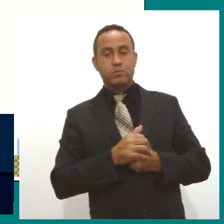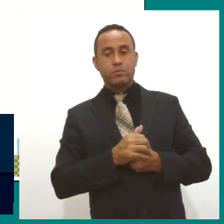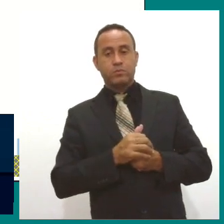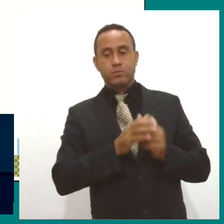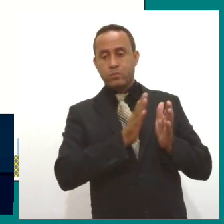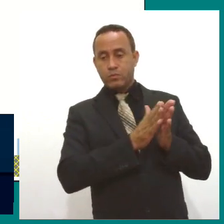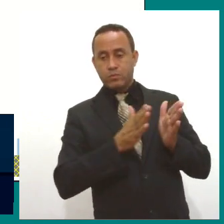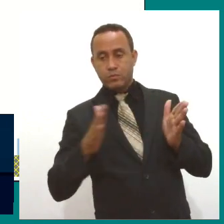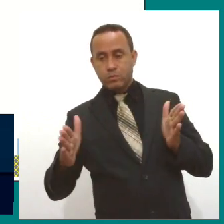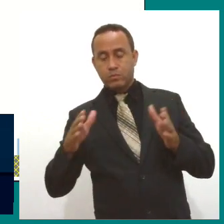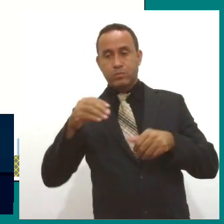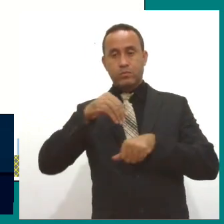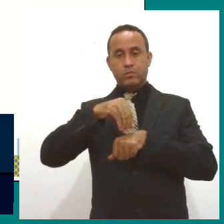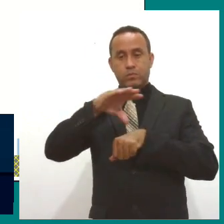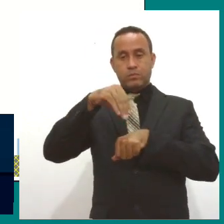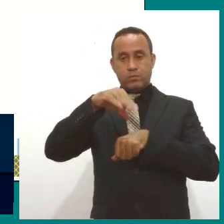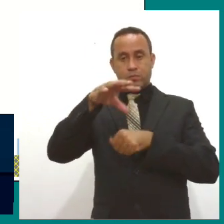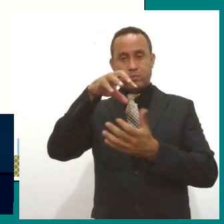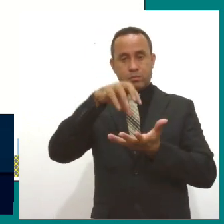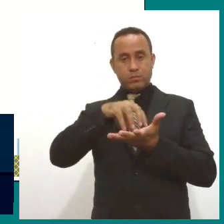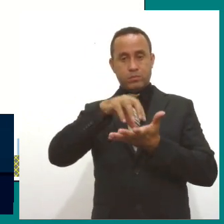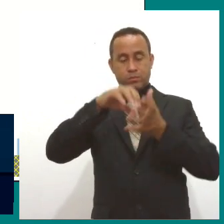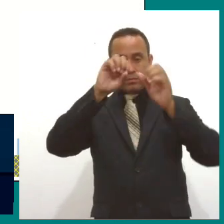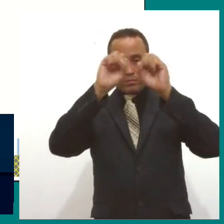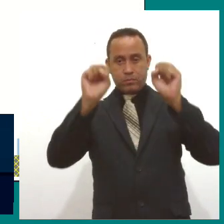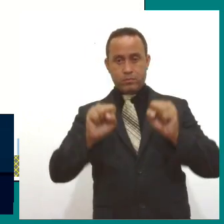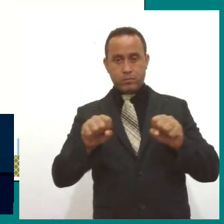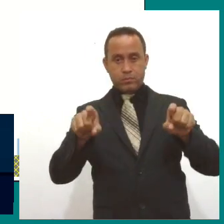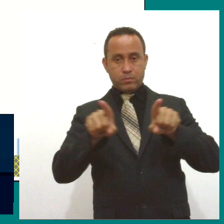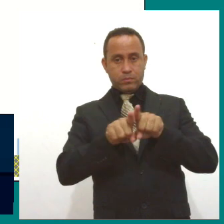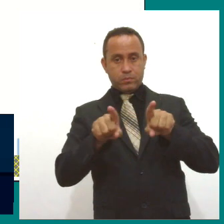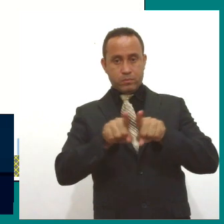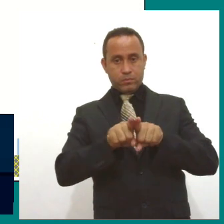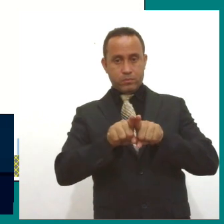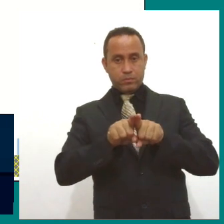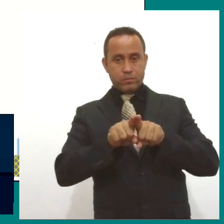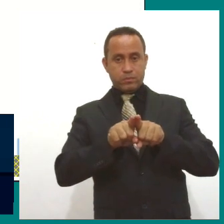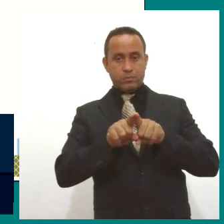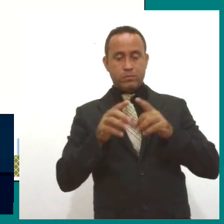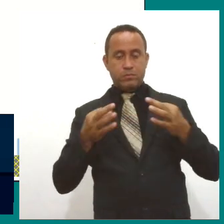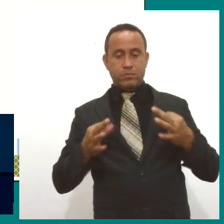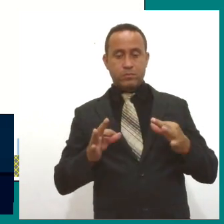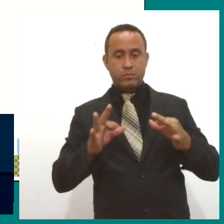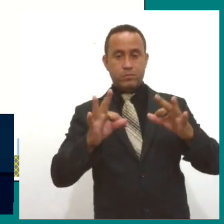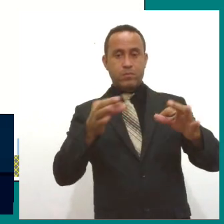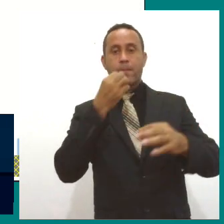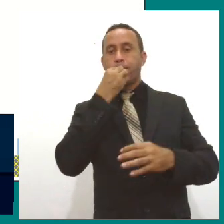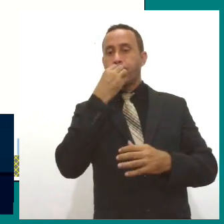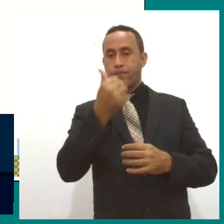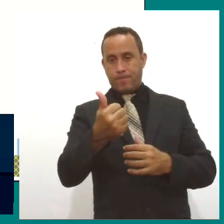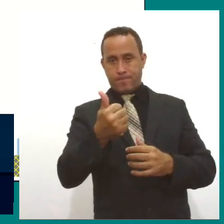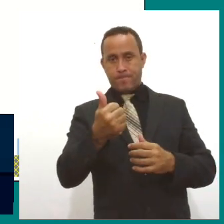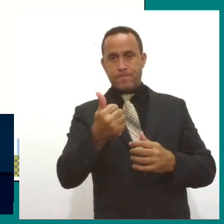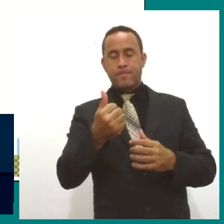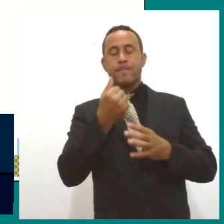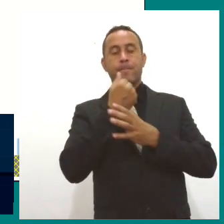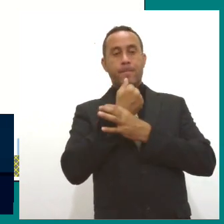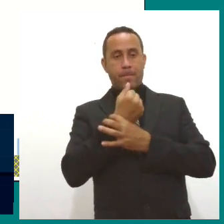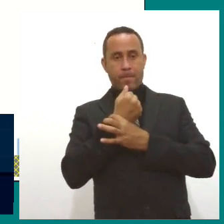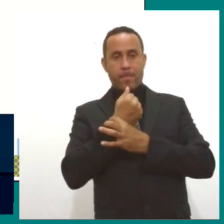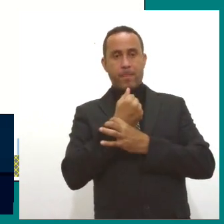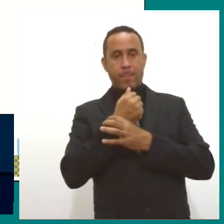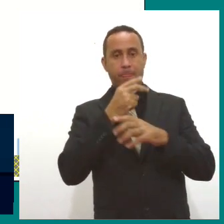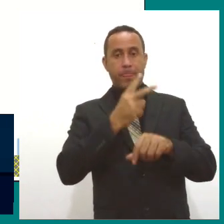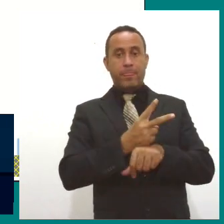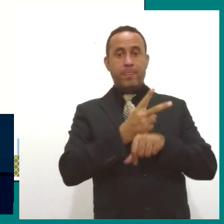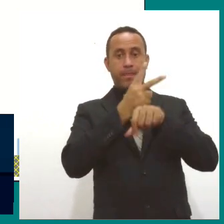O sistema de informações, inclusive um sistema de informações extremamente moderno, e permitiu, inclusive, em 2012, a gente ganhar o prêmio